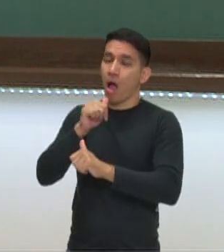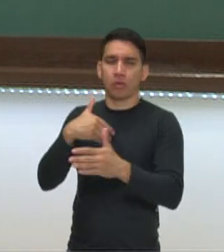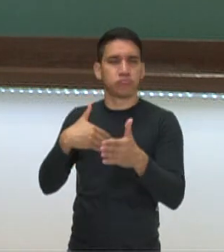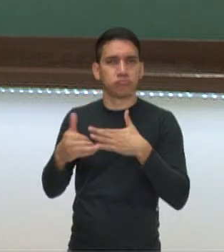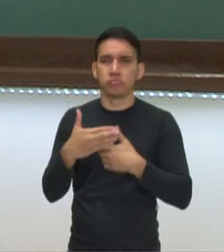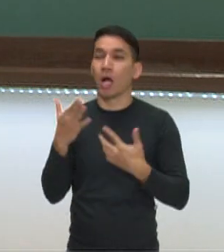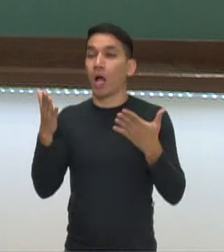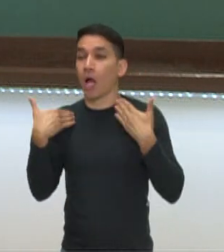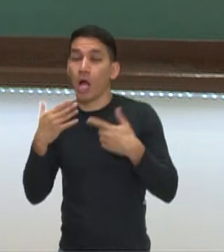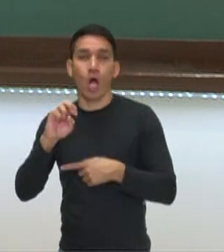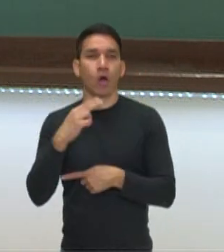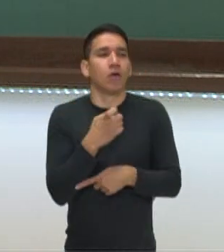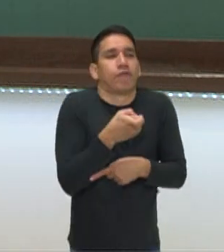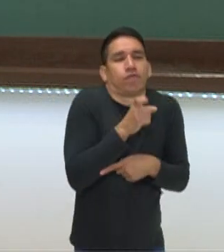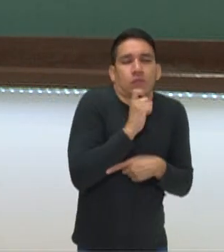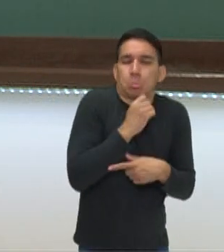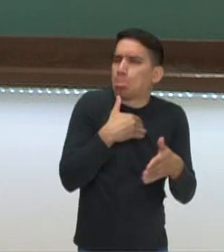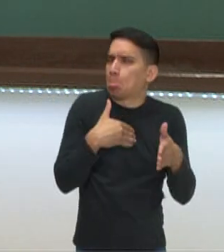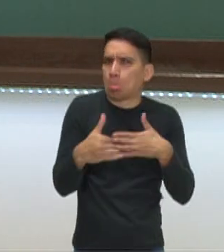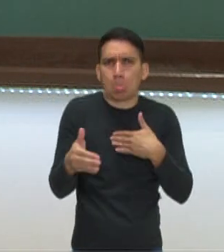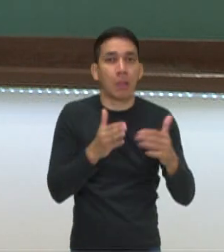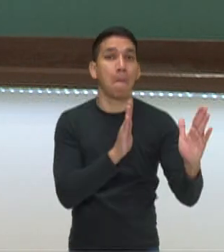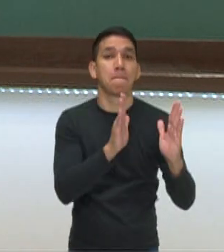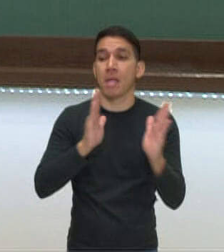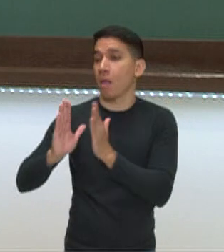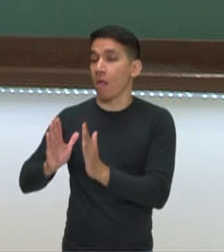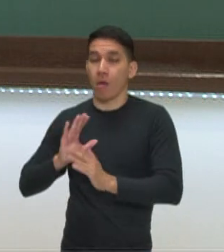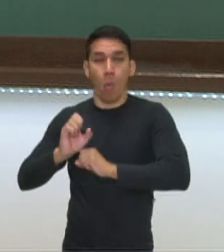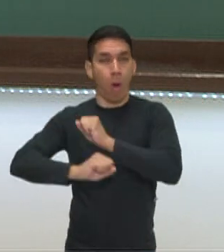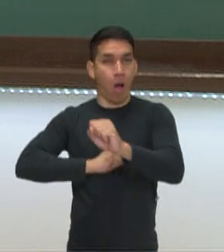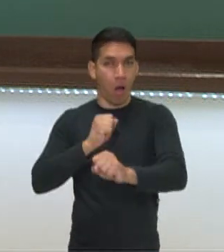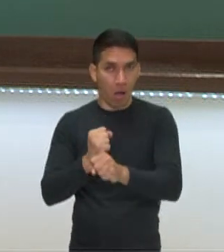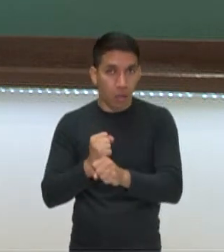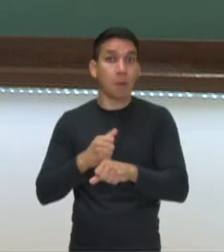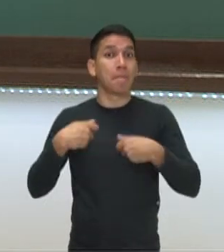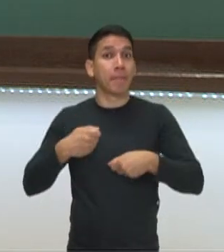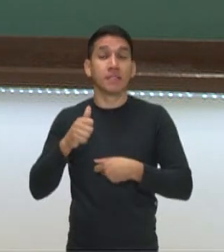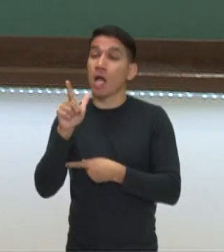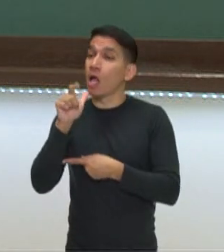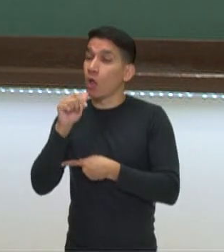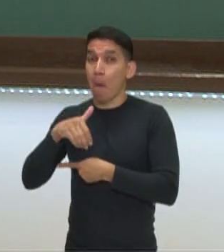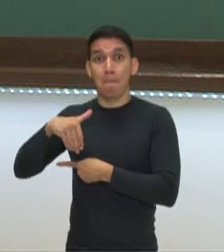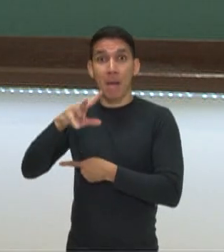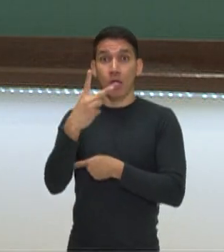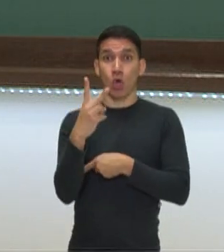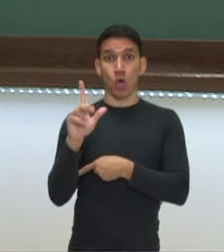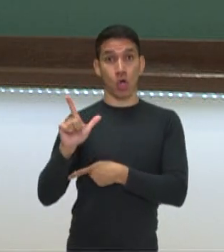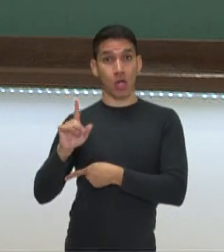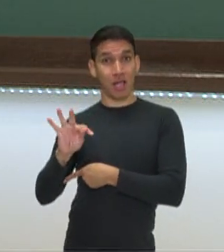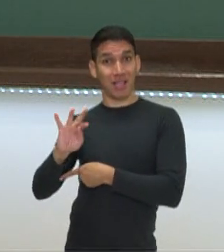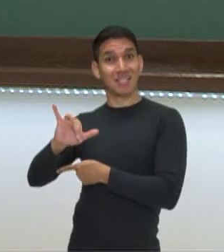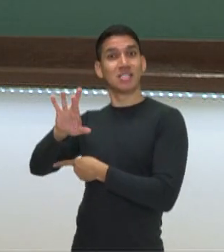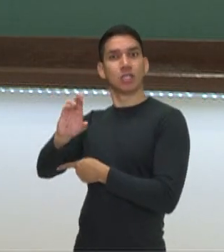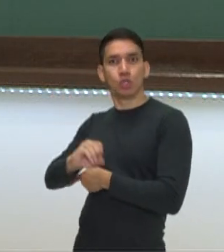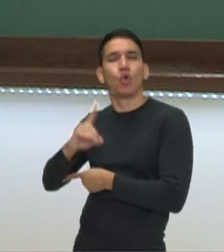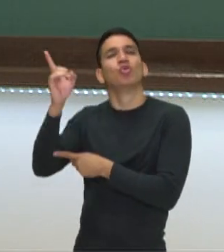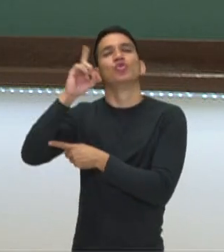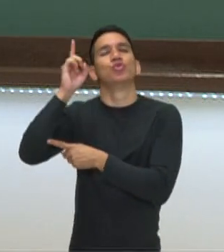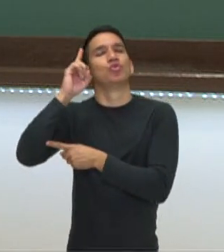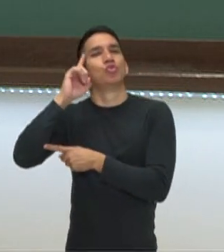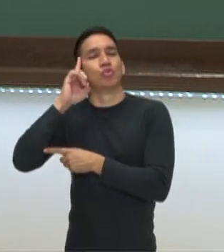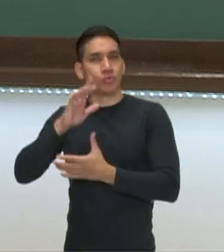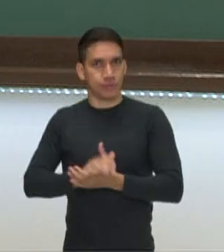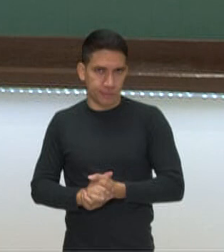seja inverno, indiferente da época do ano, tomar mais do que 2 litros de água diariamente. Isso